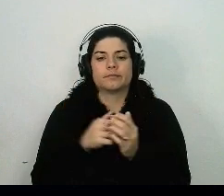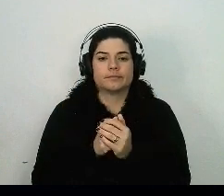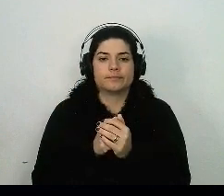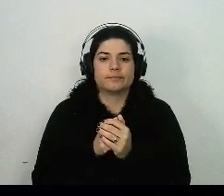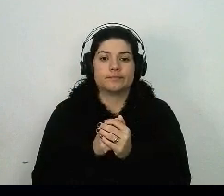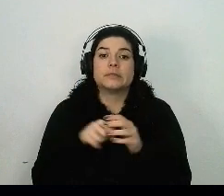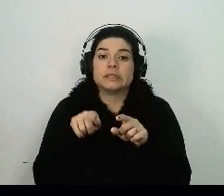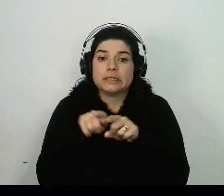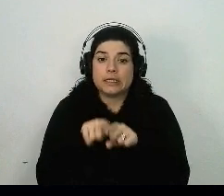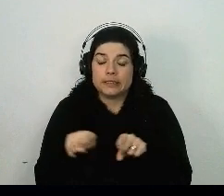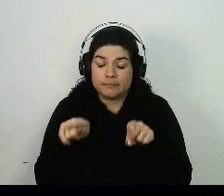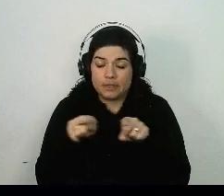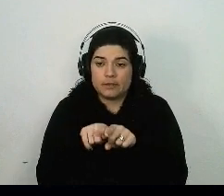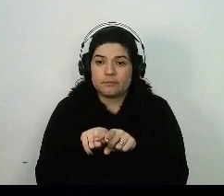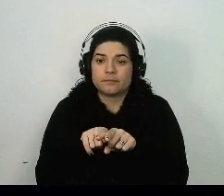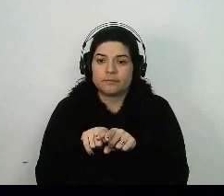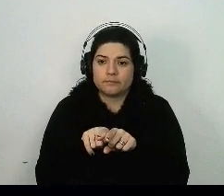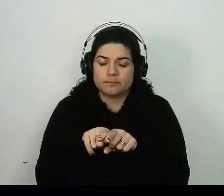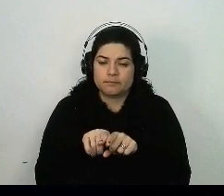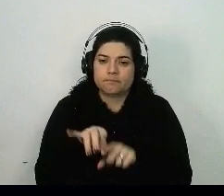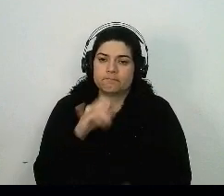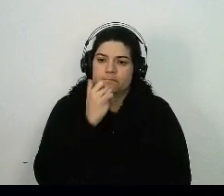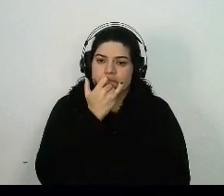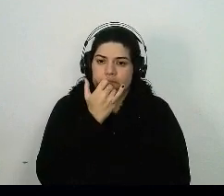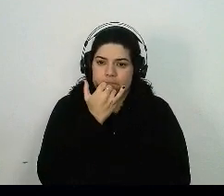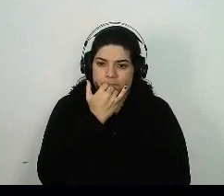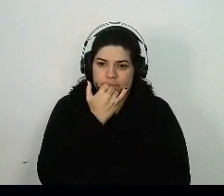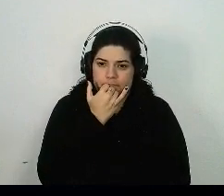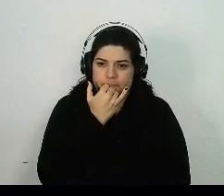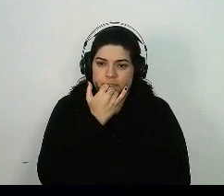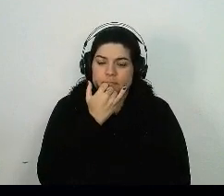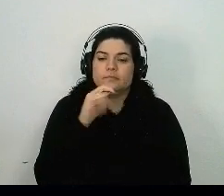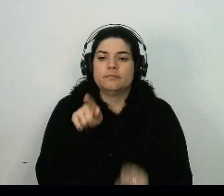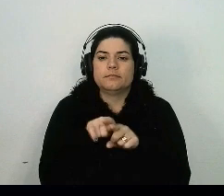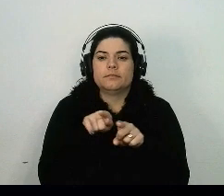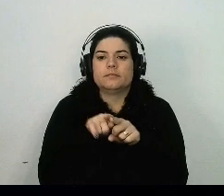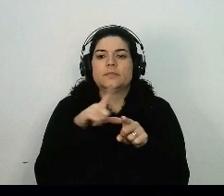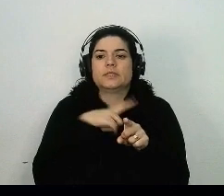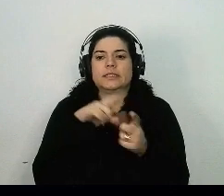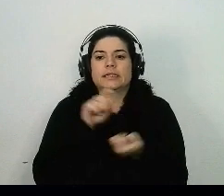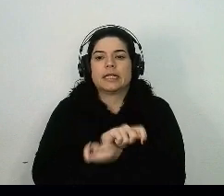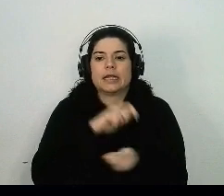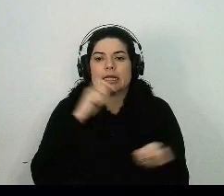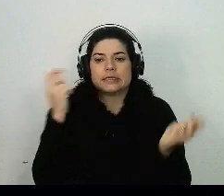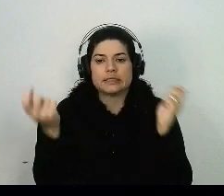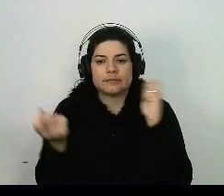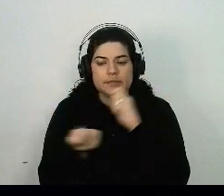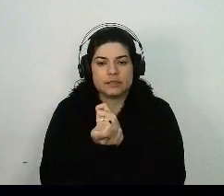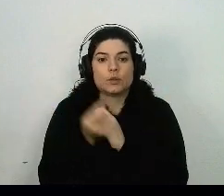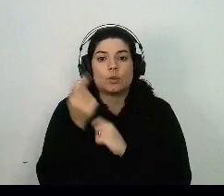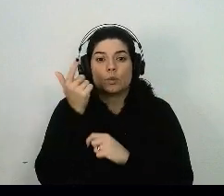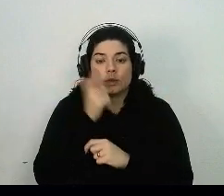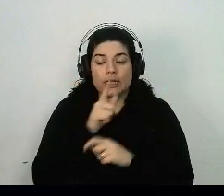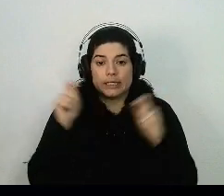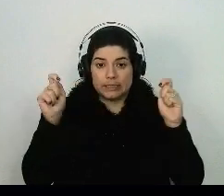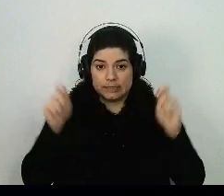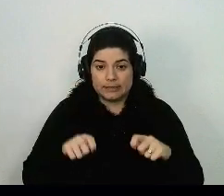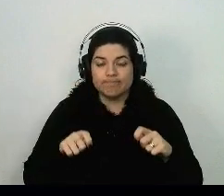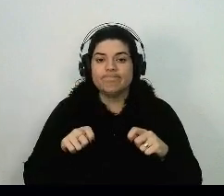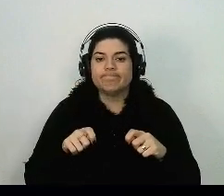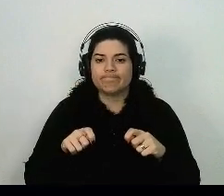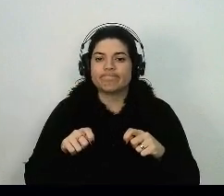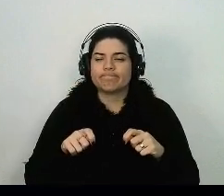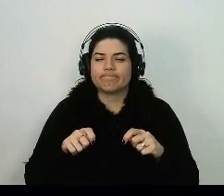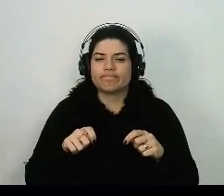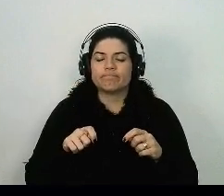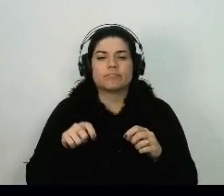tem, perdão, o design adaptativo, tá? Que a gente personaliza a interação com a IA com